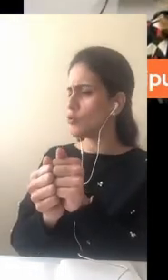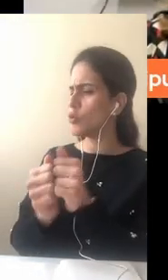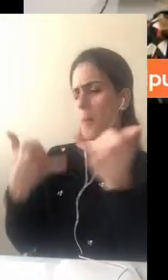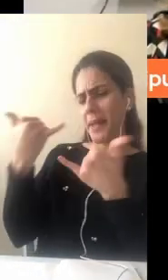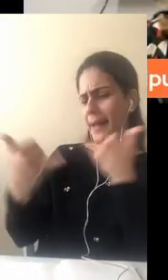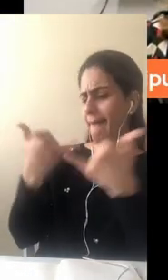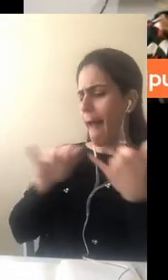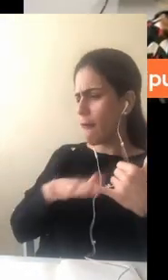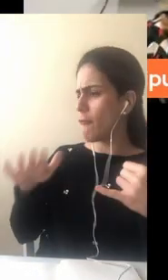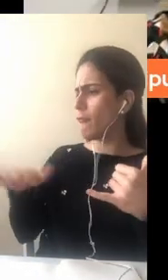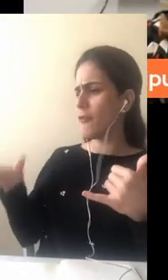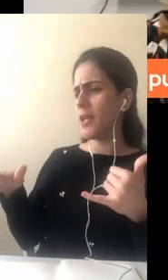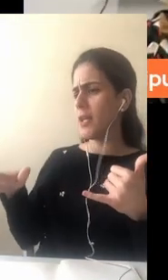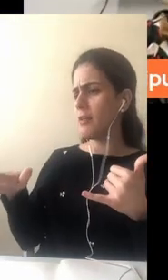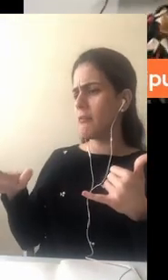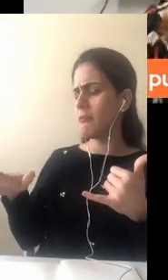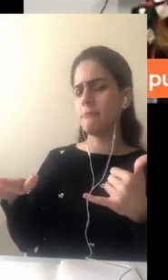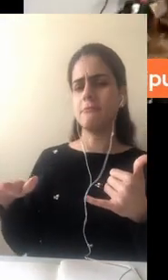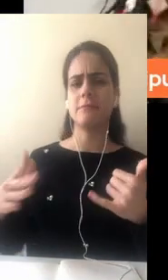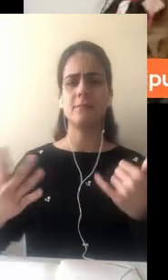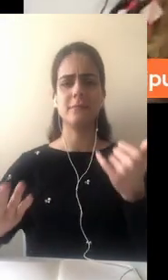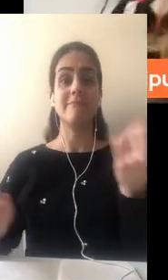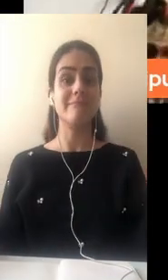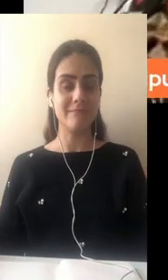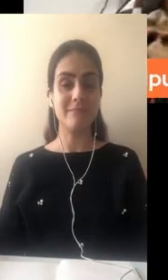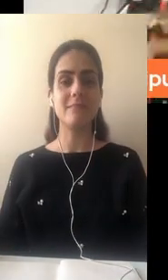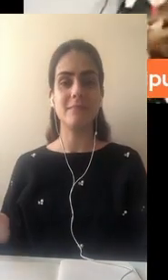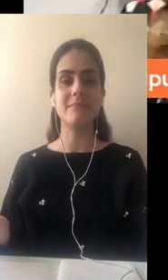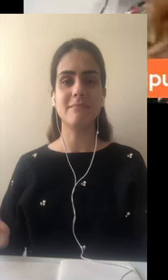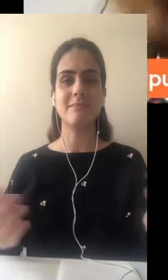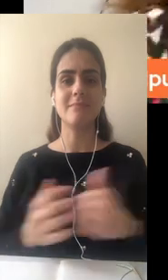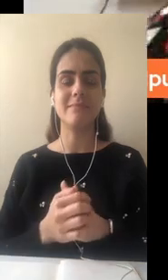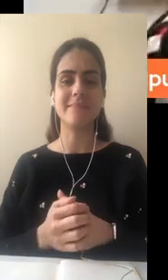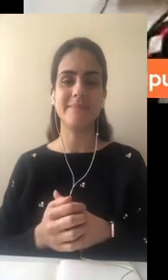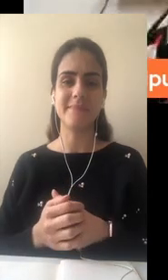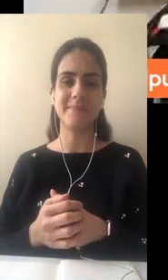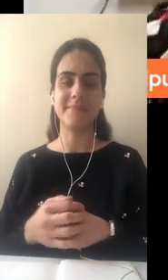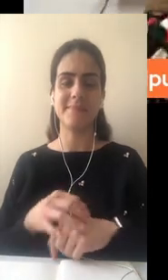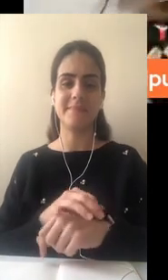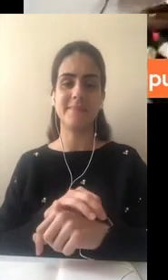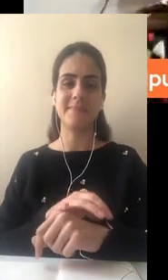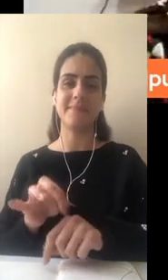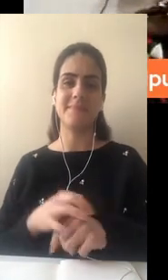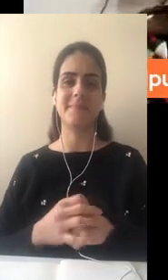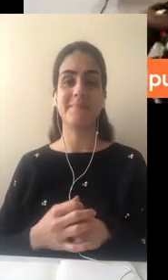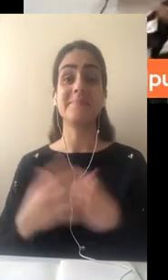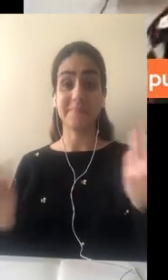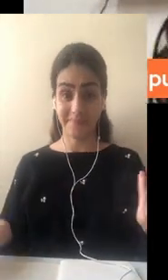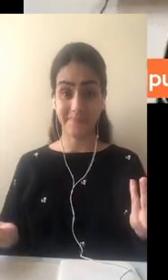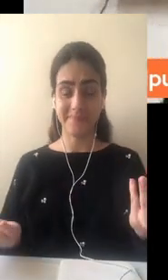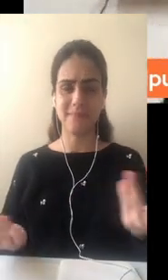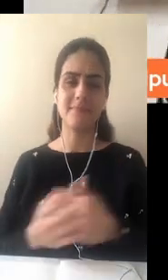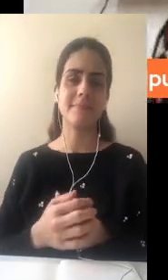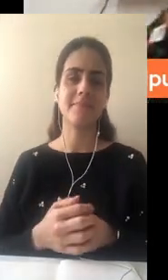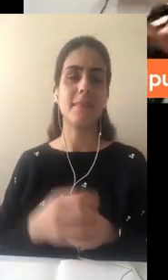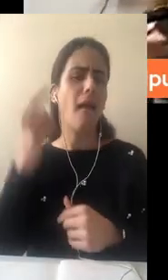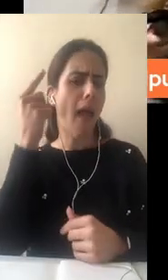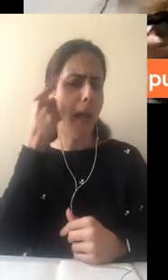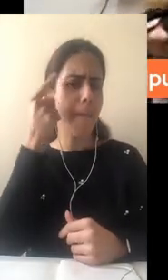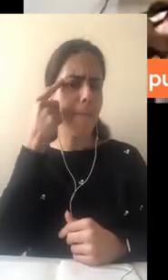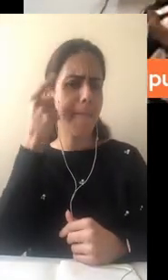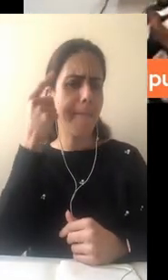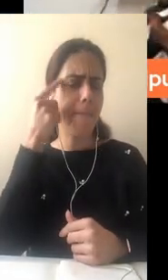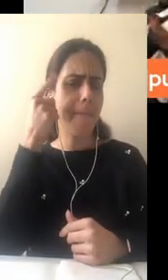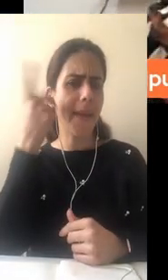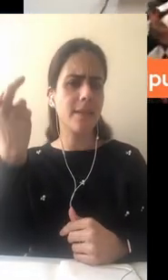faz. Conversa com o seu trabalho, né? Faz um home office, dá um jeito. Mas vamos lá,